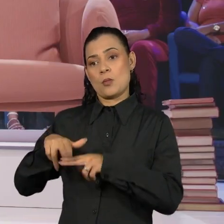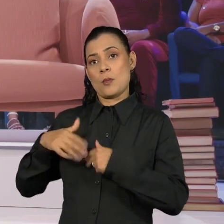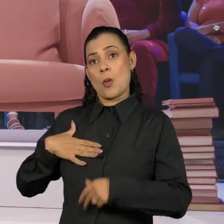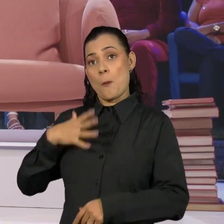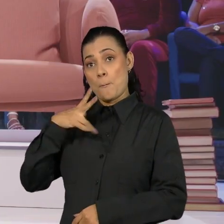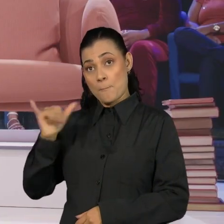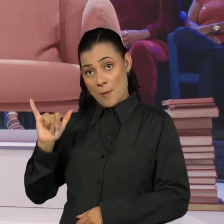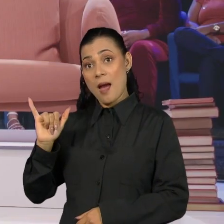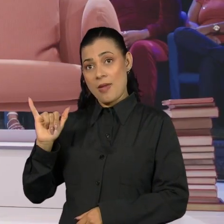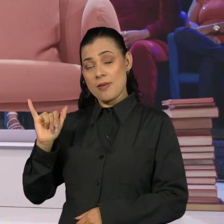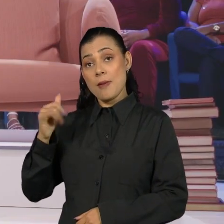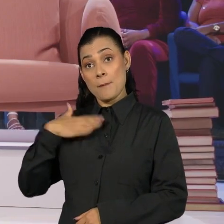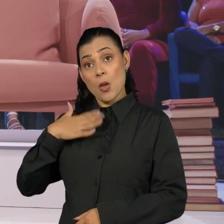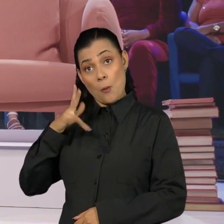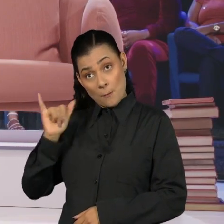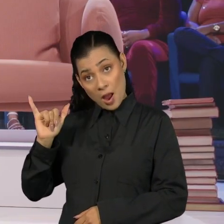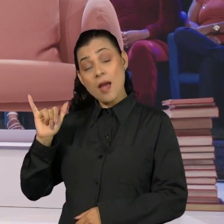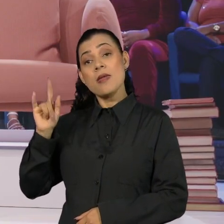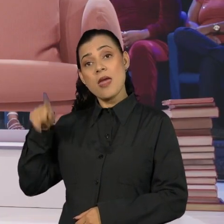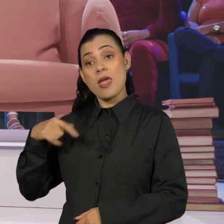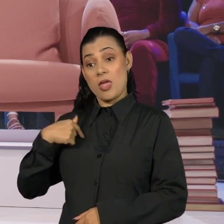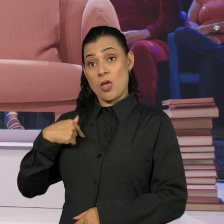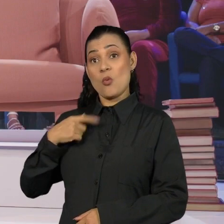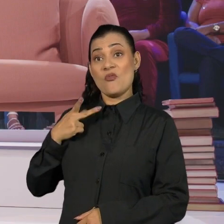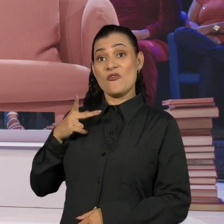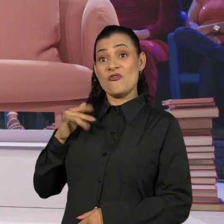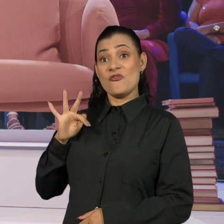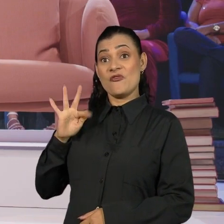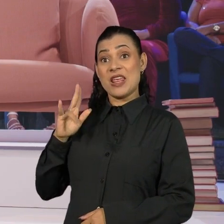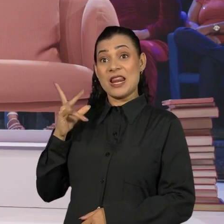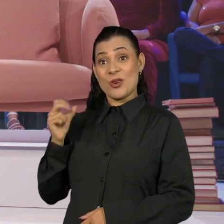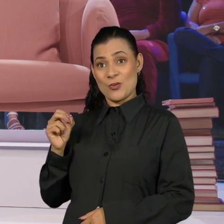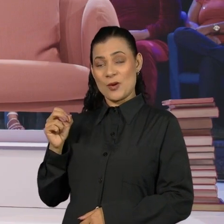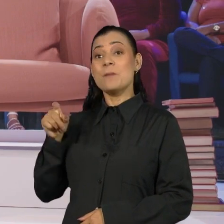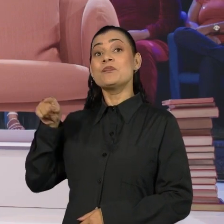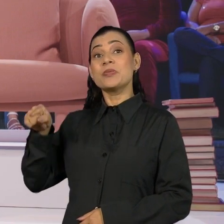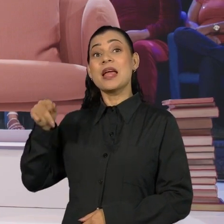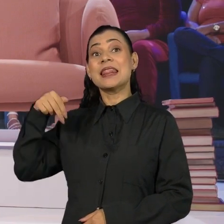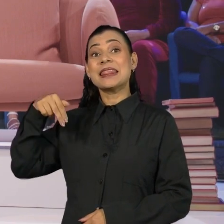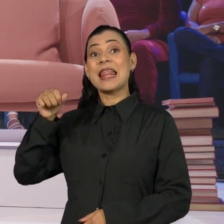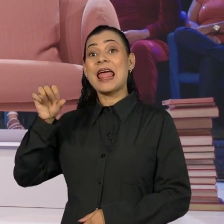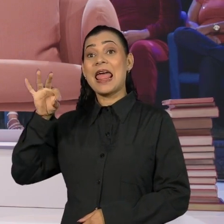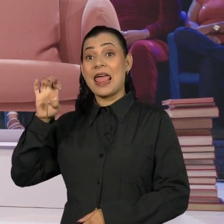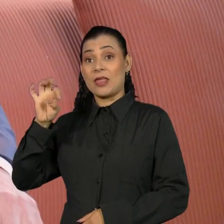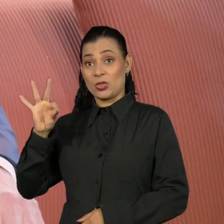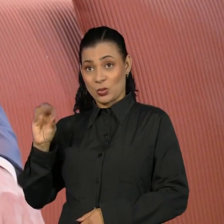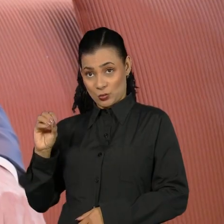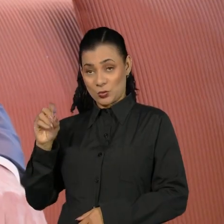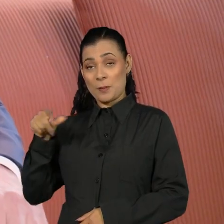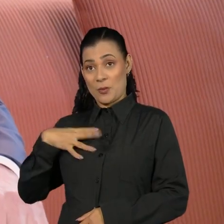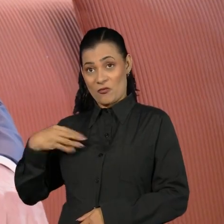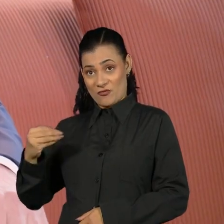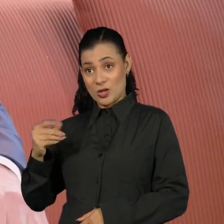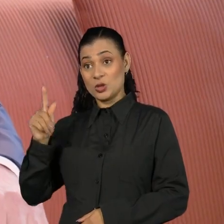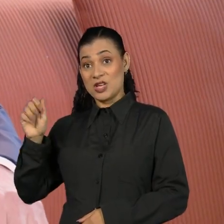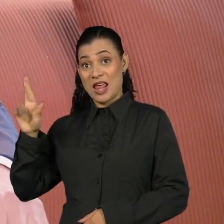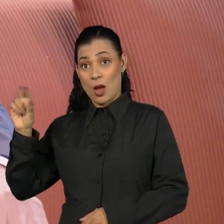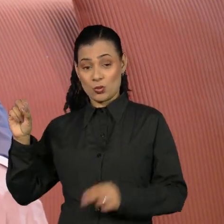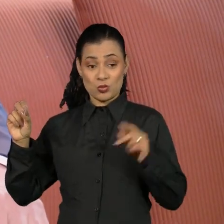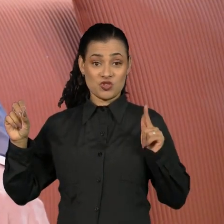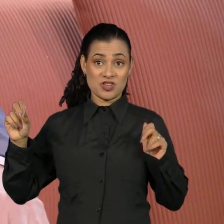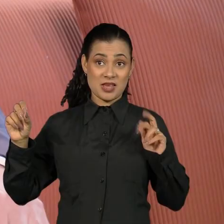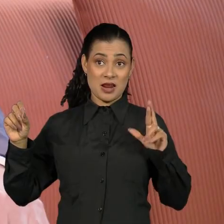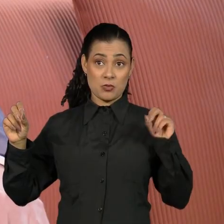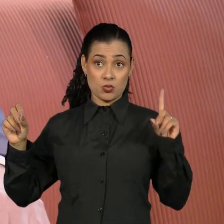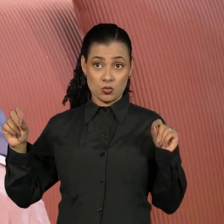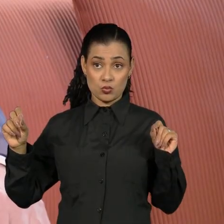era o Geraldo, eu sou Geraldo filho. O meu filho que falou é o Geraldo Neto. E por